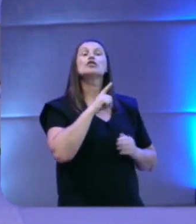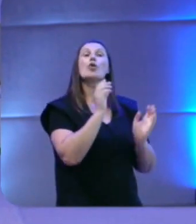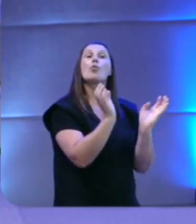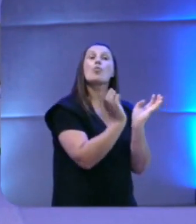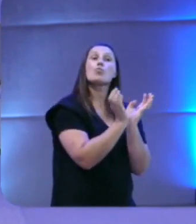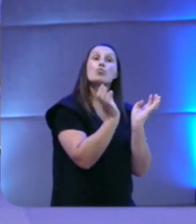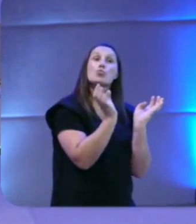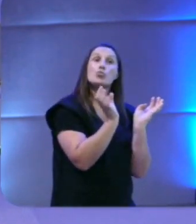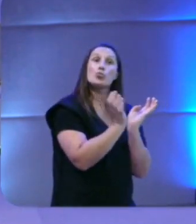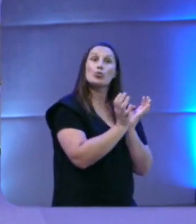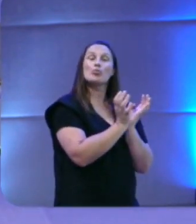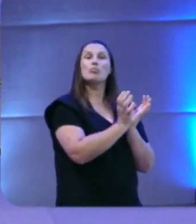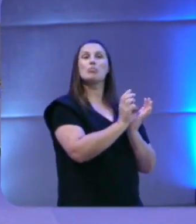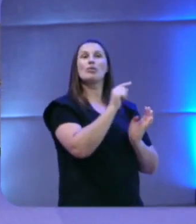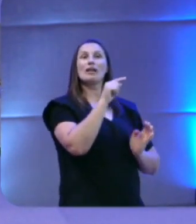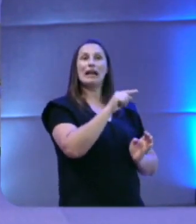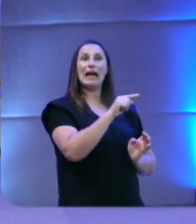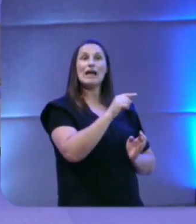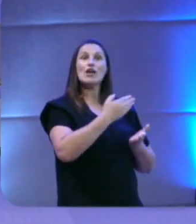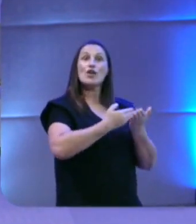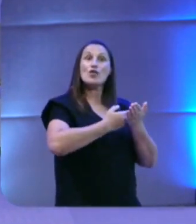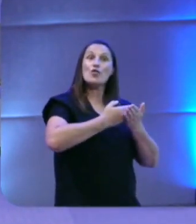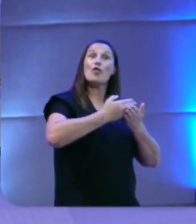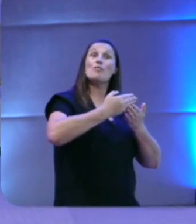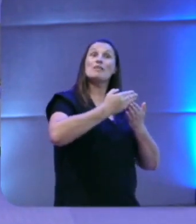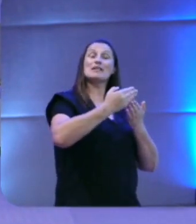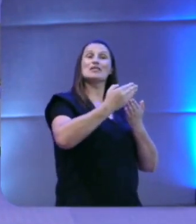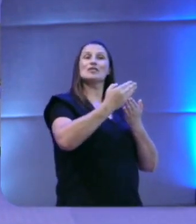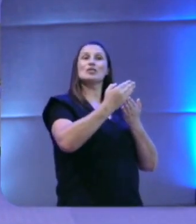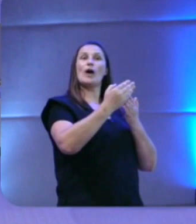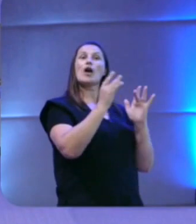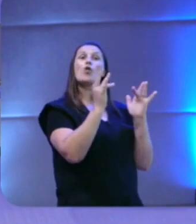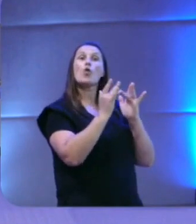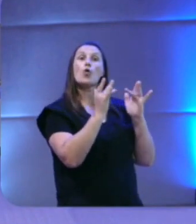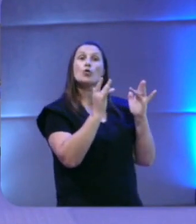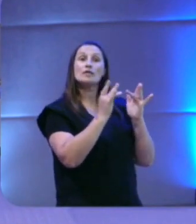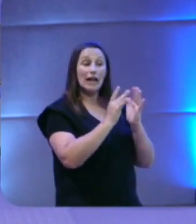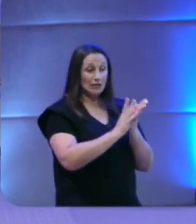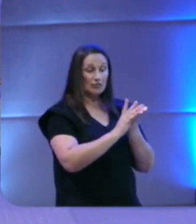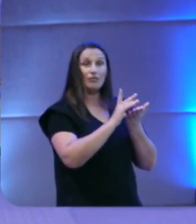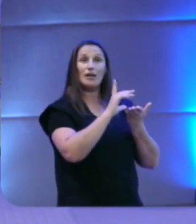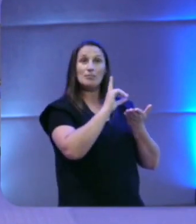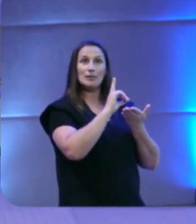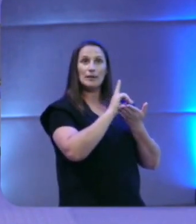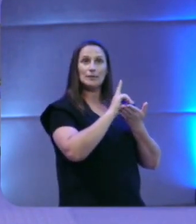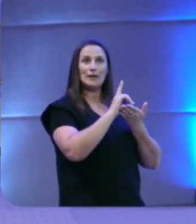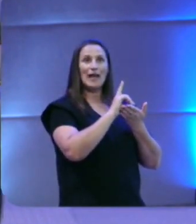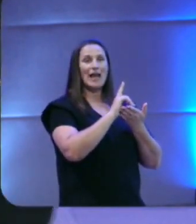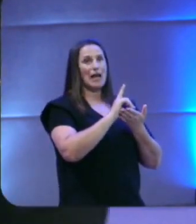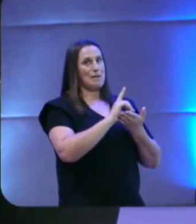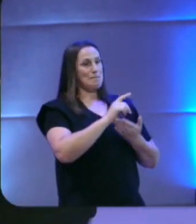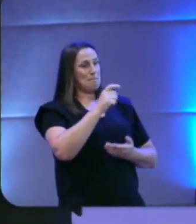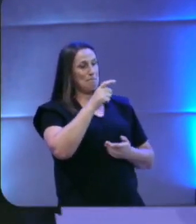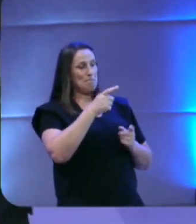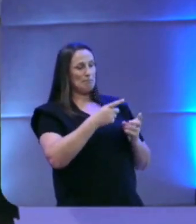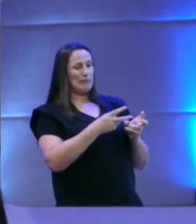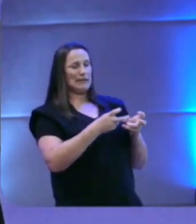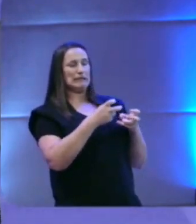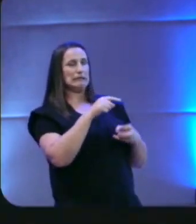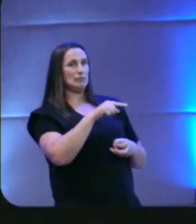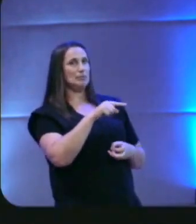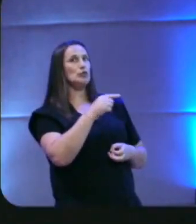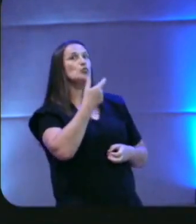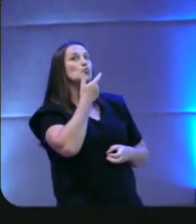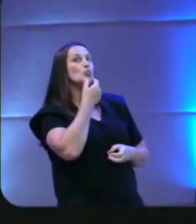aquele contraturno. E ele começou a ter contato com a palavra de Deus. Quando nós vimos o interesse daquele menino na palavra de Deus, essa